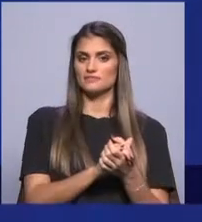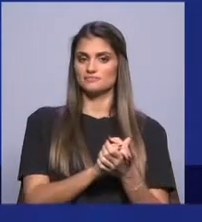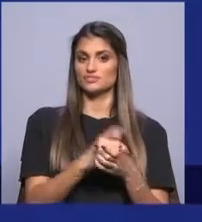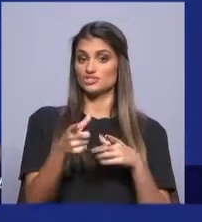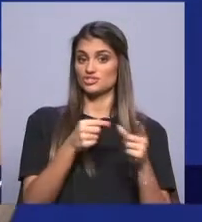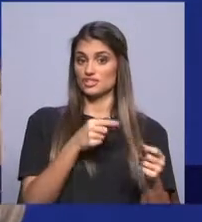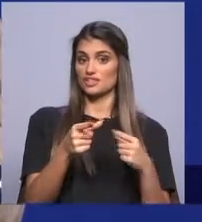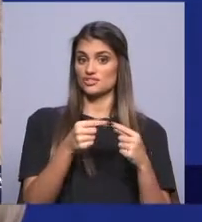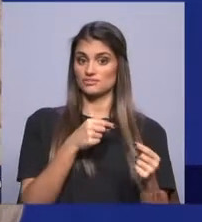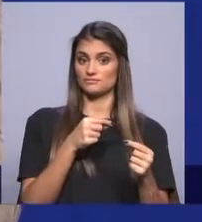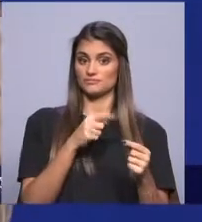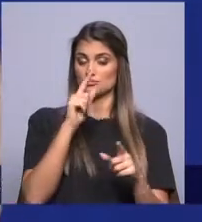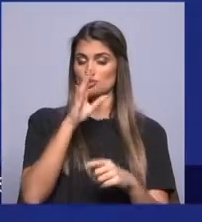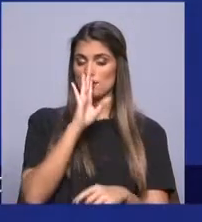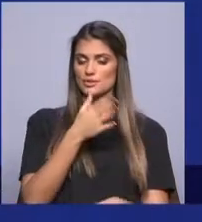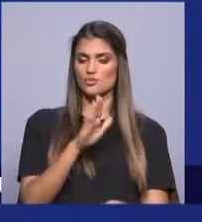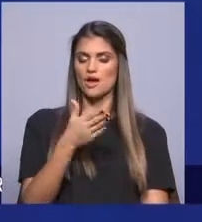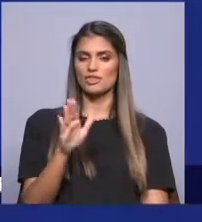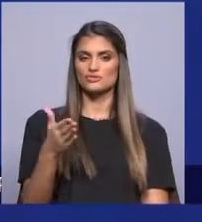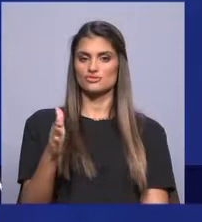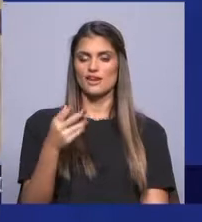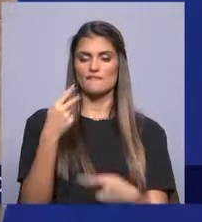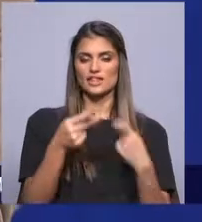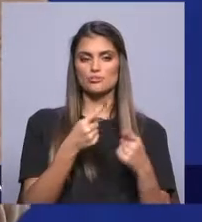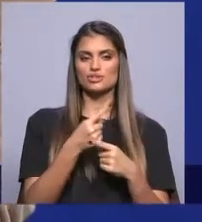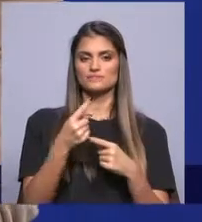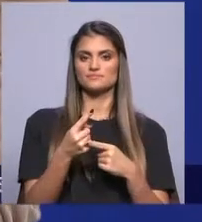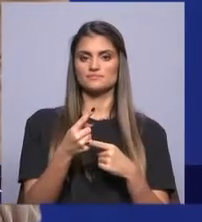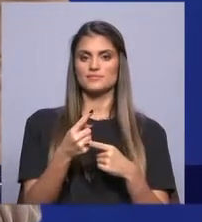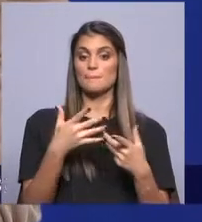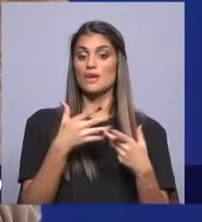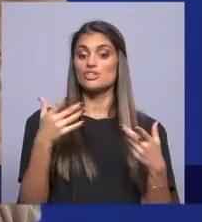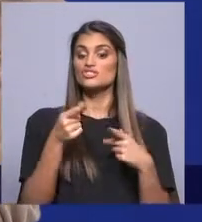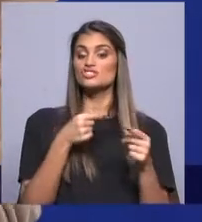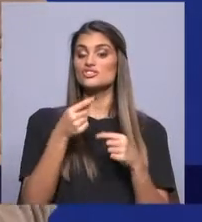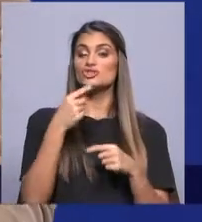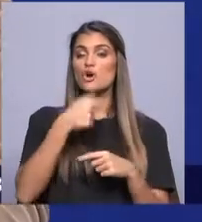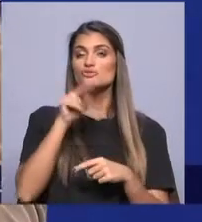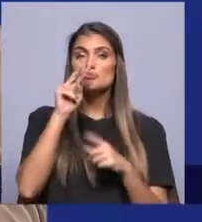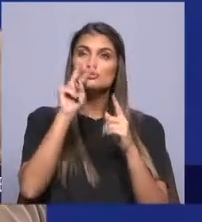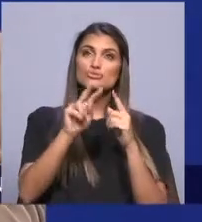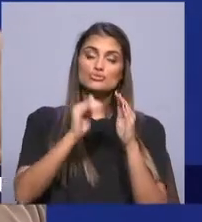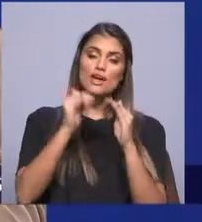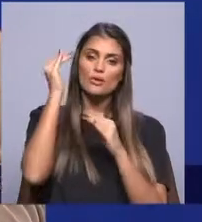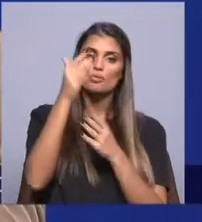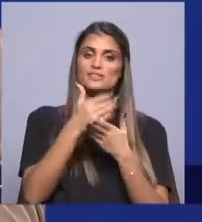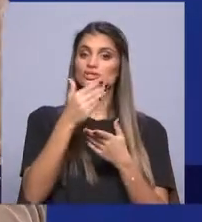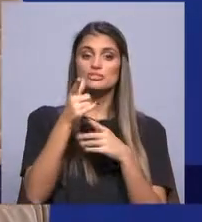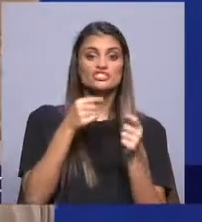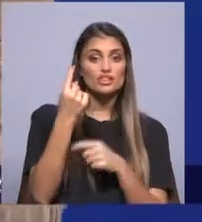estrelas, algo que os astrónomos estão habituados a analisar, porque a grande maioria das estrelas que nós vemos no céu não são apenas uma